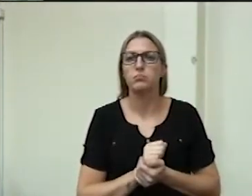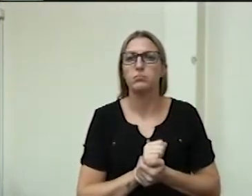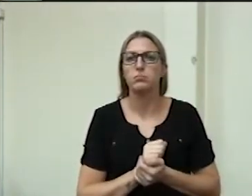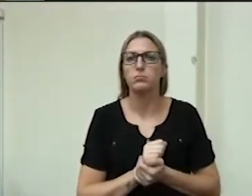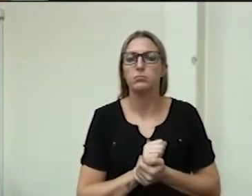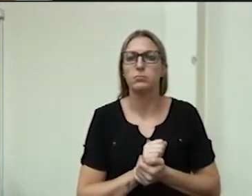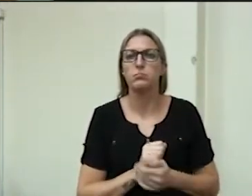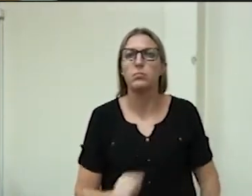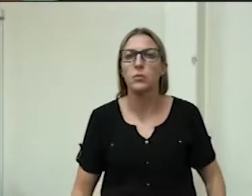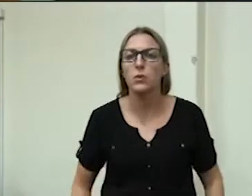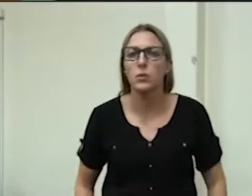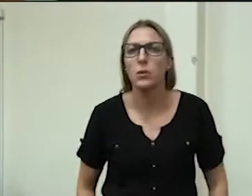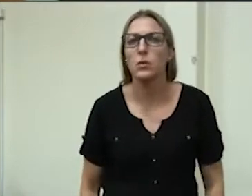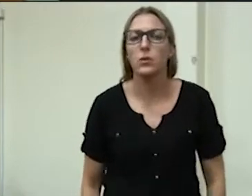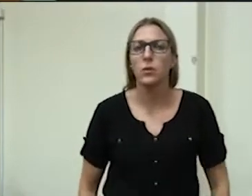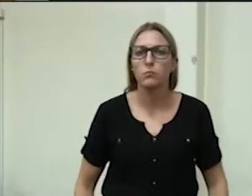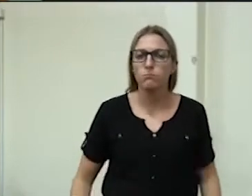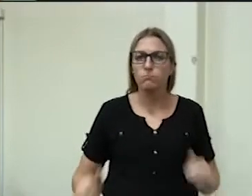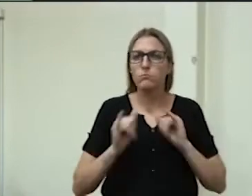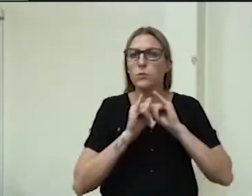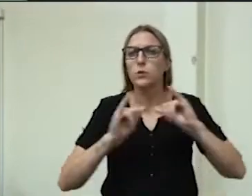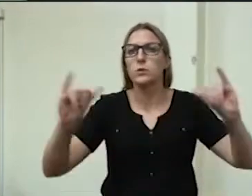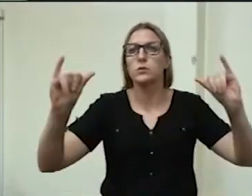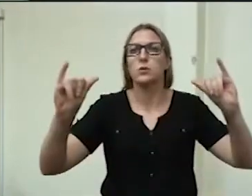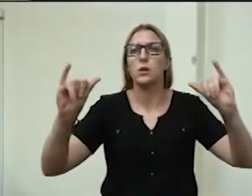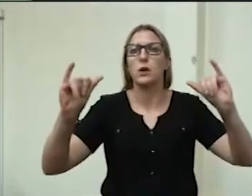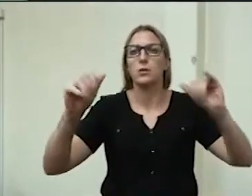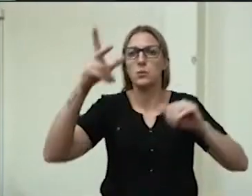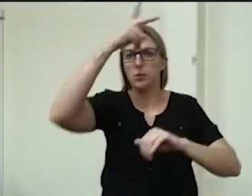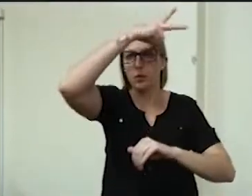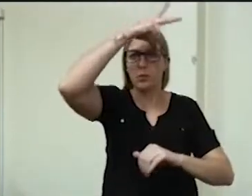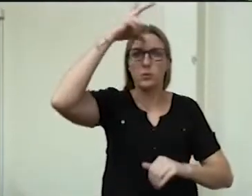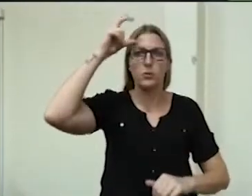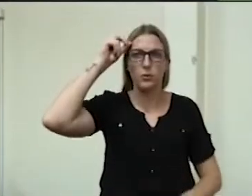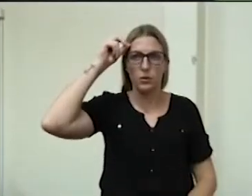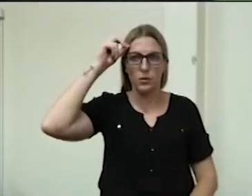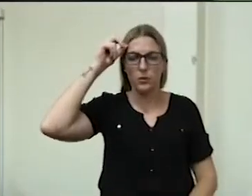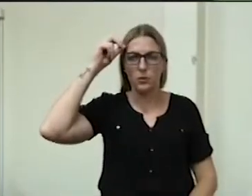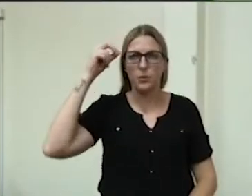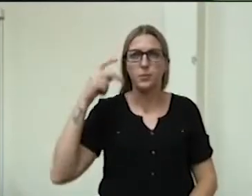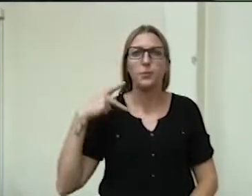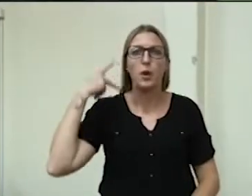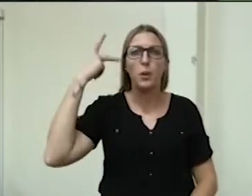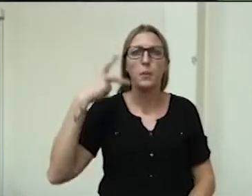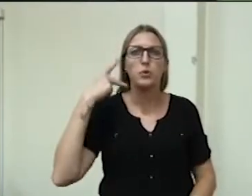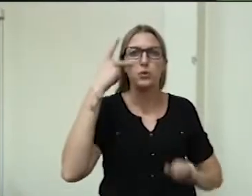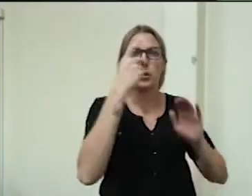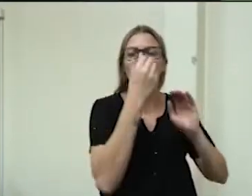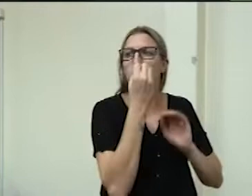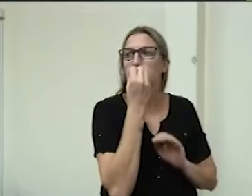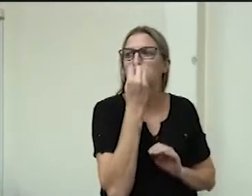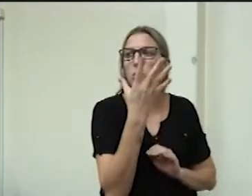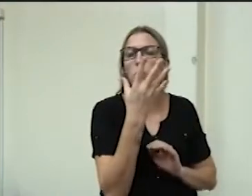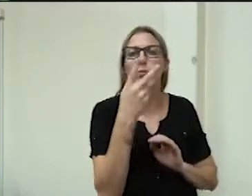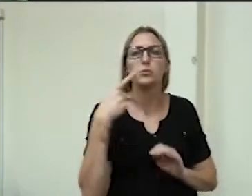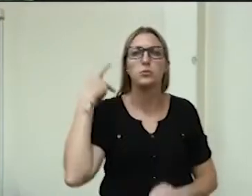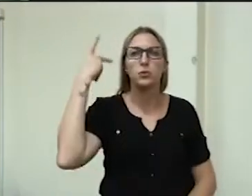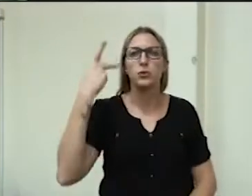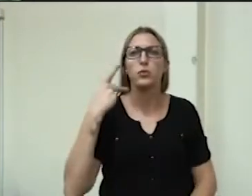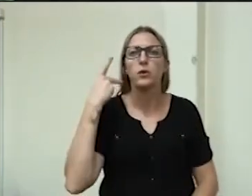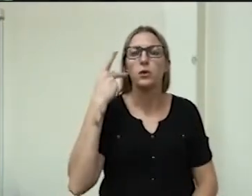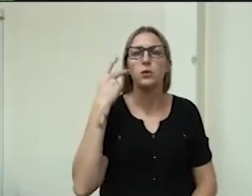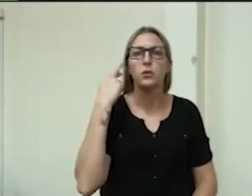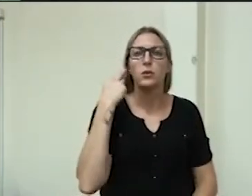prefeito. Não que eu me lembre, né? Projetos bons do vereador Ayub, do Rafael Ayub,